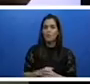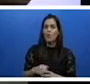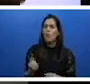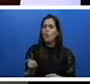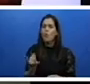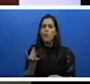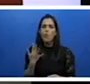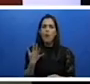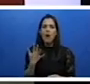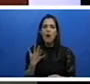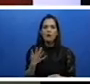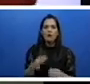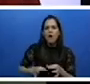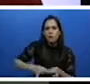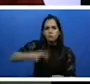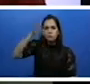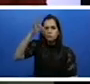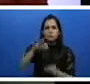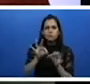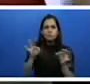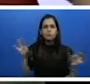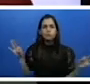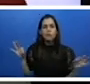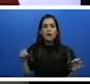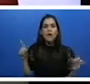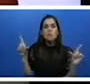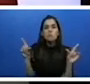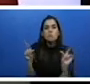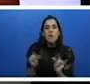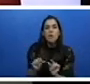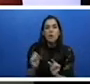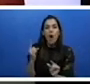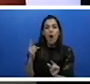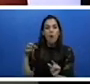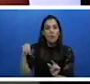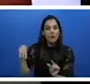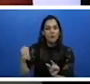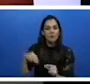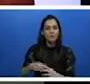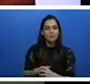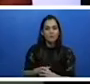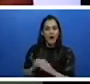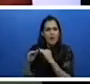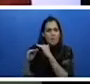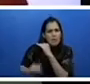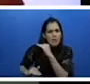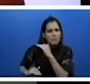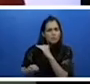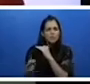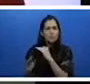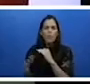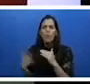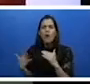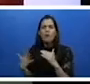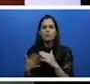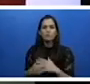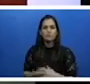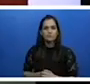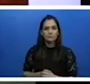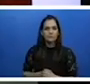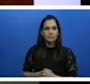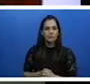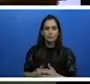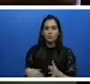da arpia são menores que 1 metro? Não chegou a 1 metro, né? Então, é número decimal, não chegou